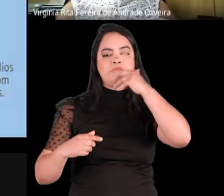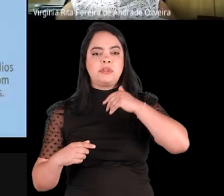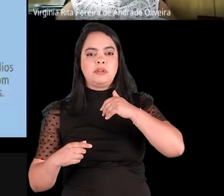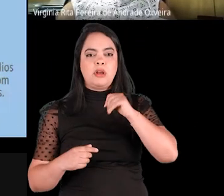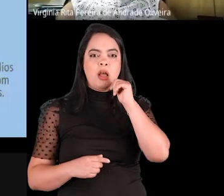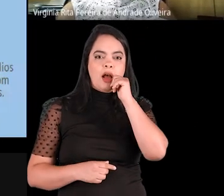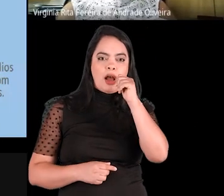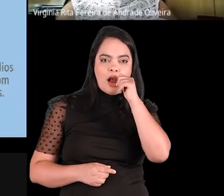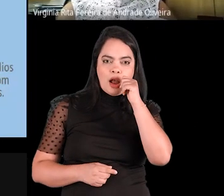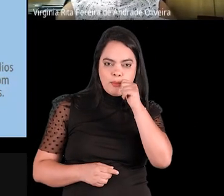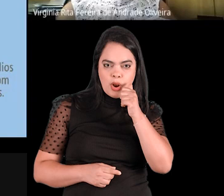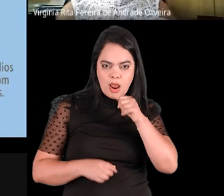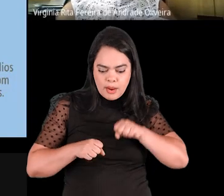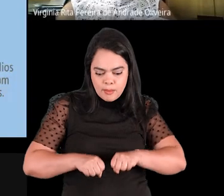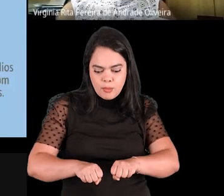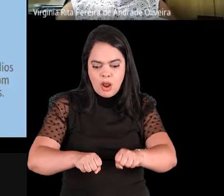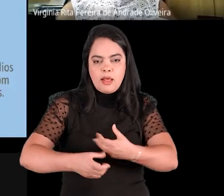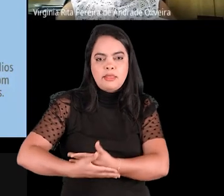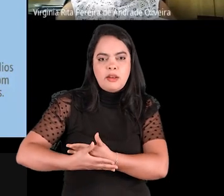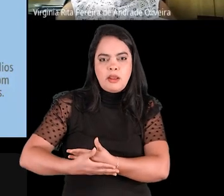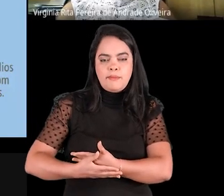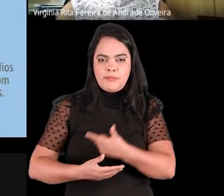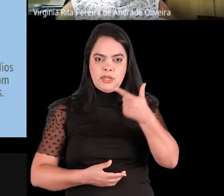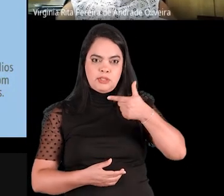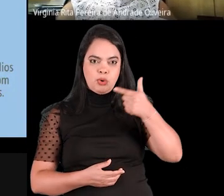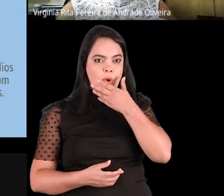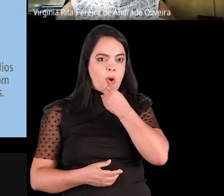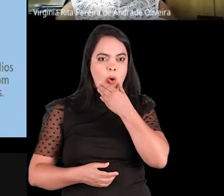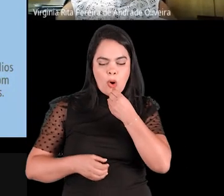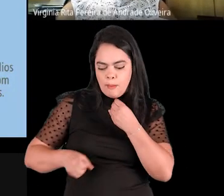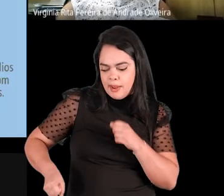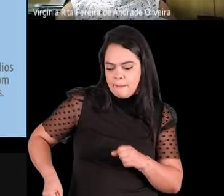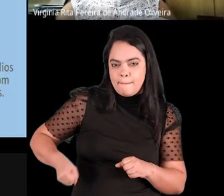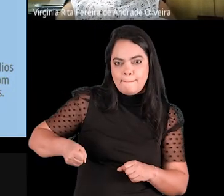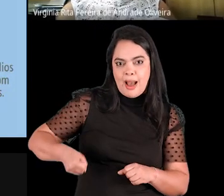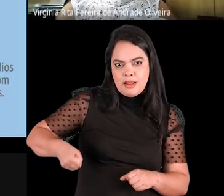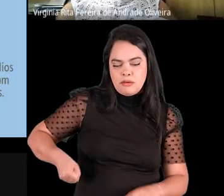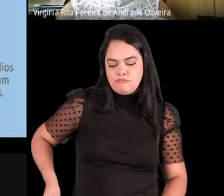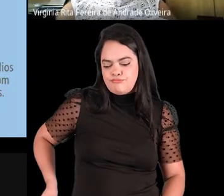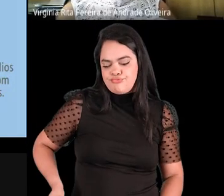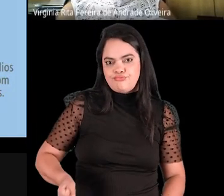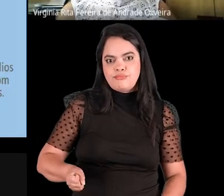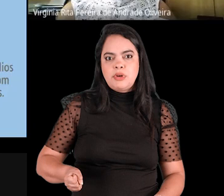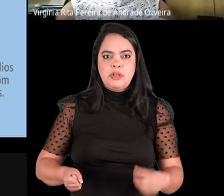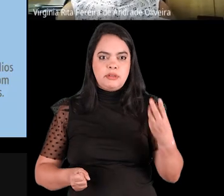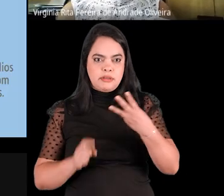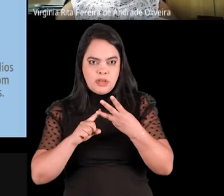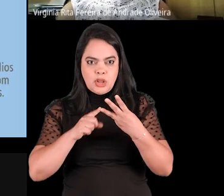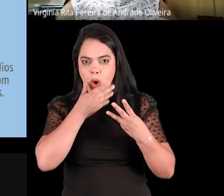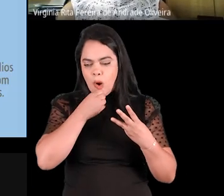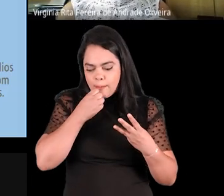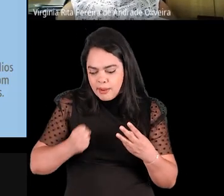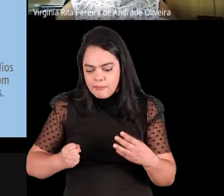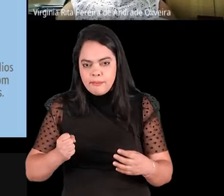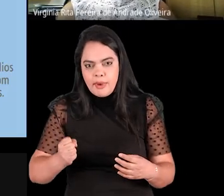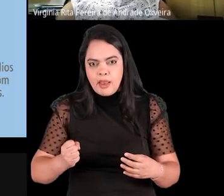empurra um carrinho com uma criança. Atrás, um homem carregando uma mala com rodinhas. Em seguida, um homem de bengala. E, por último,